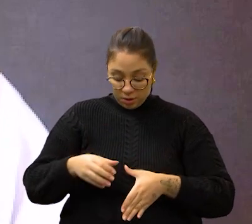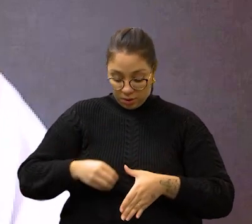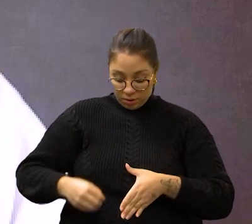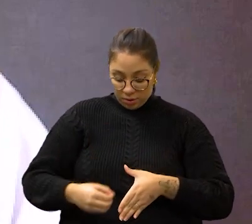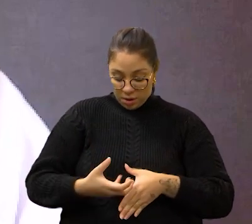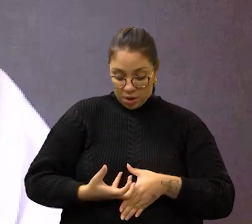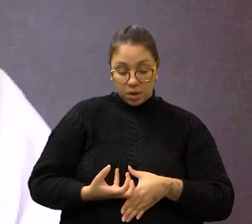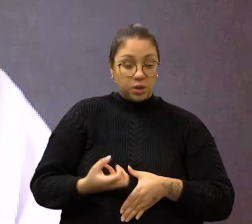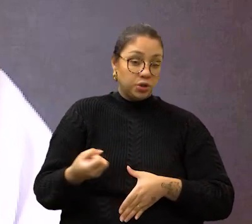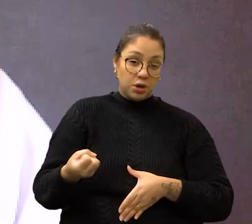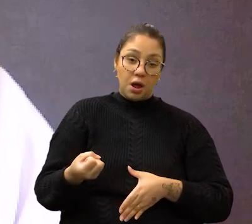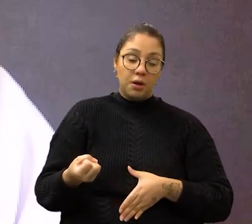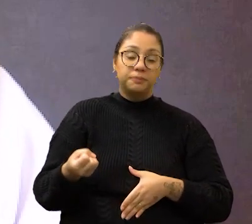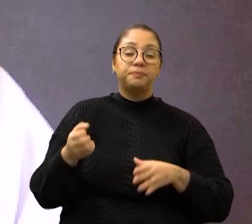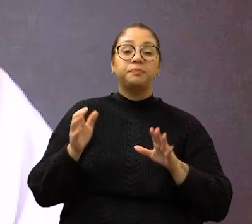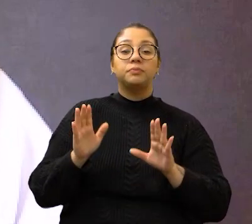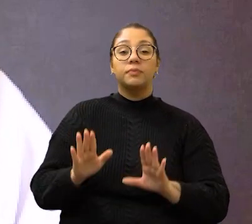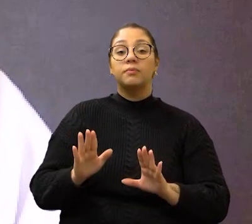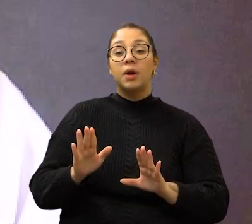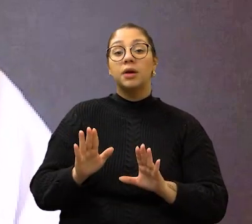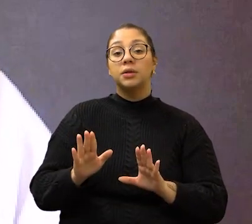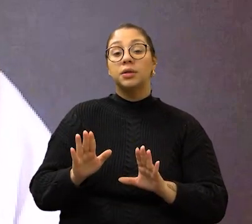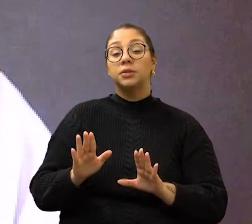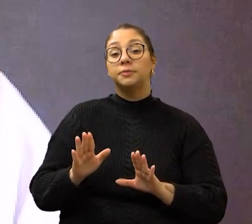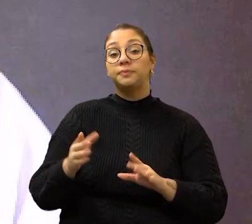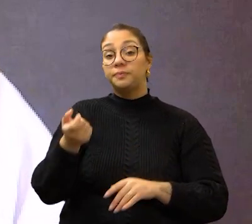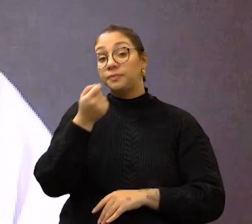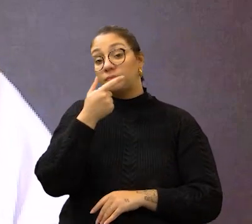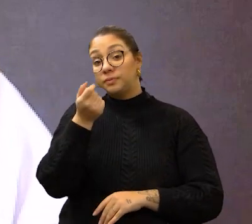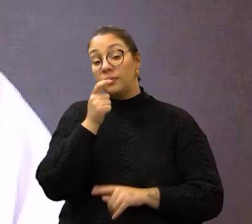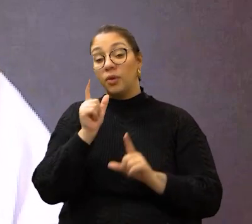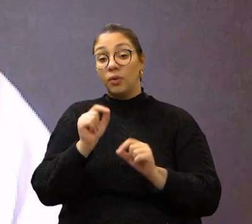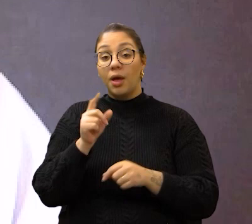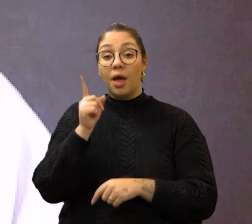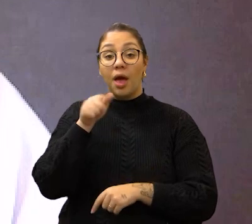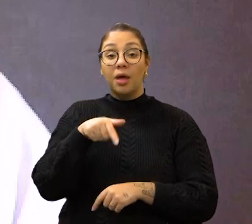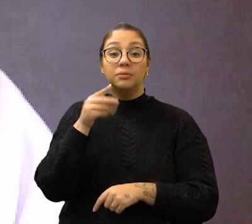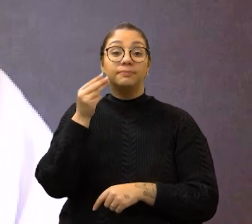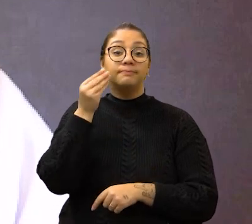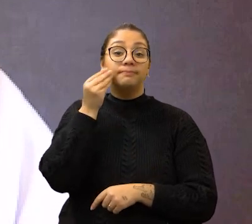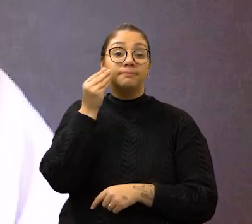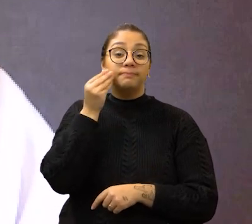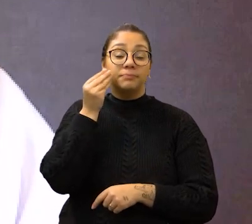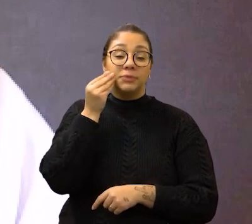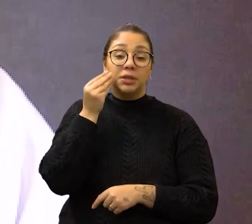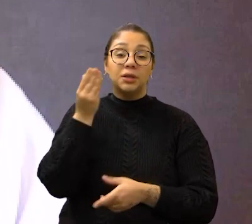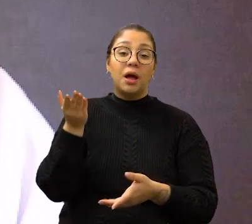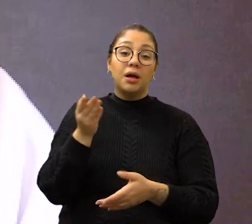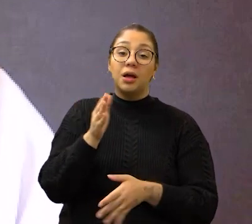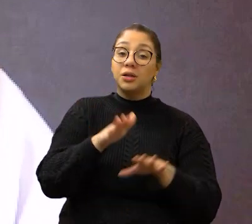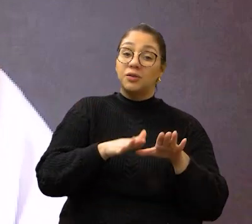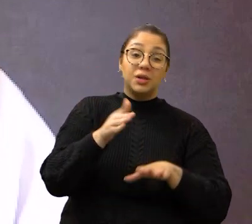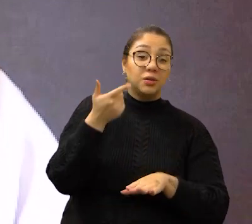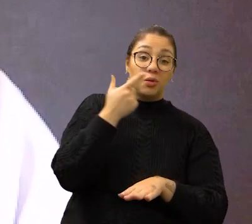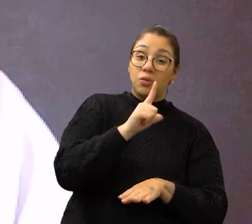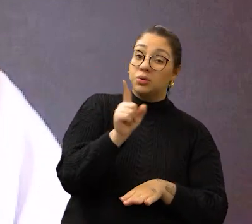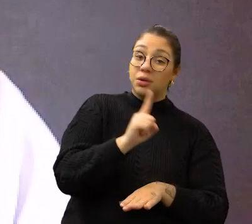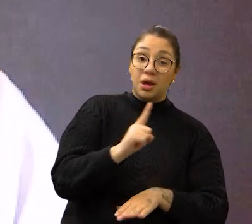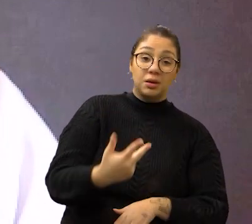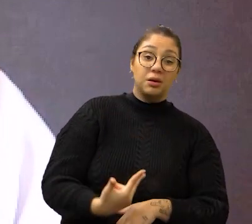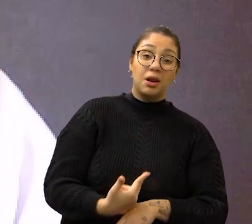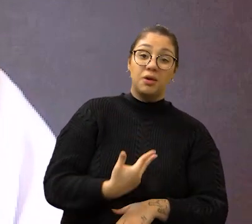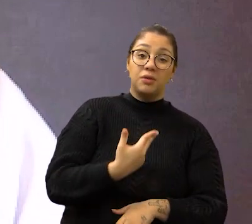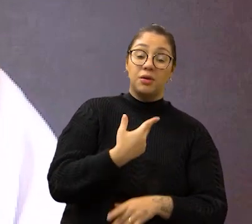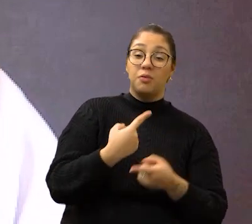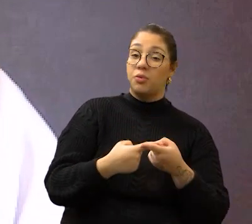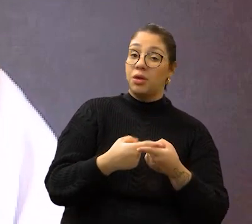formas possíveis, mas o que a gente tem de remédio é para tentar realmente naquela paciente que não tem, às vezes, condições de fazer uma